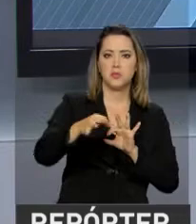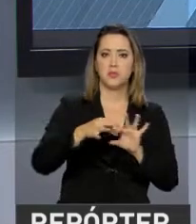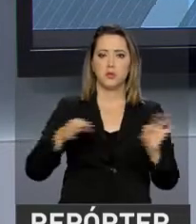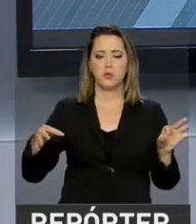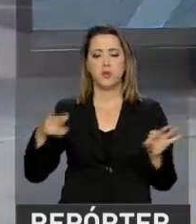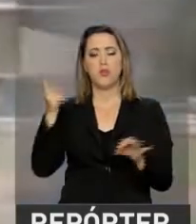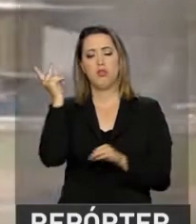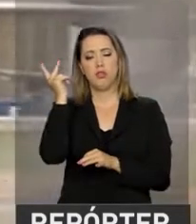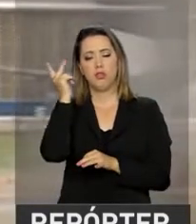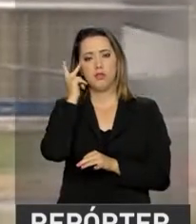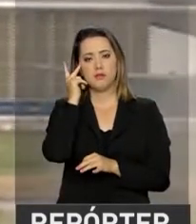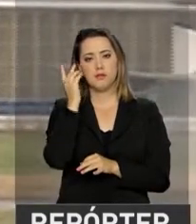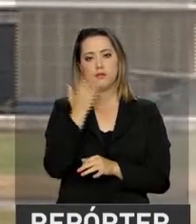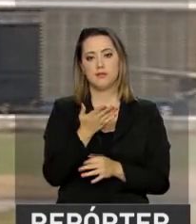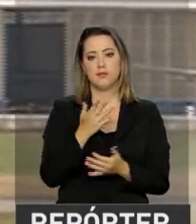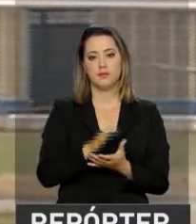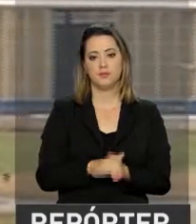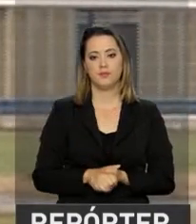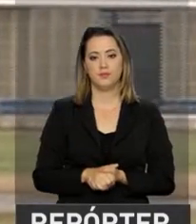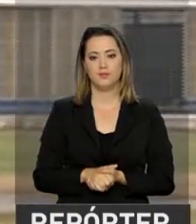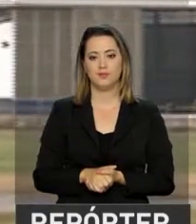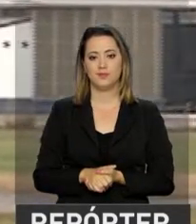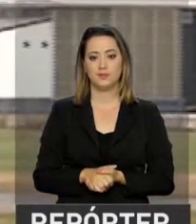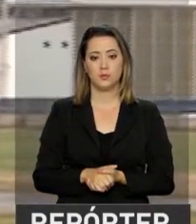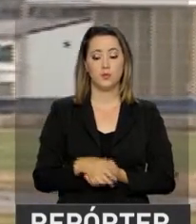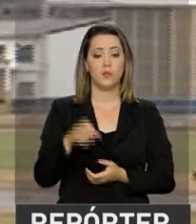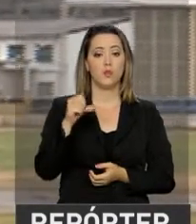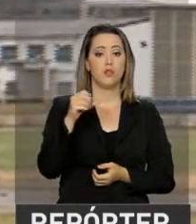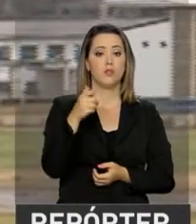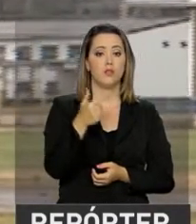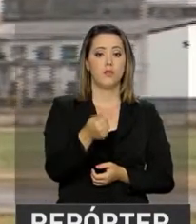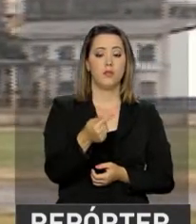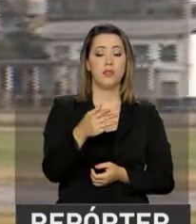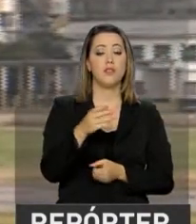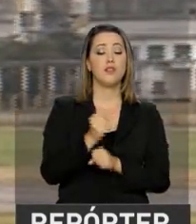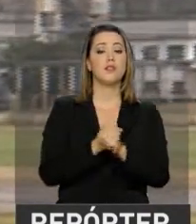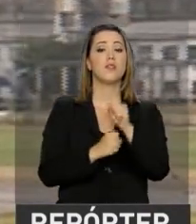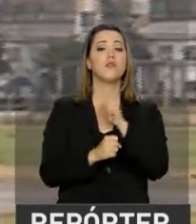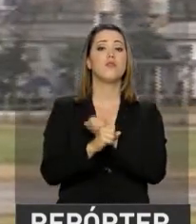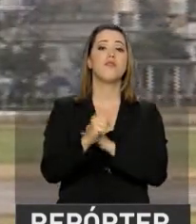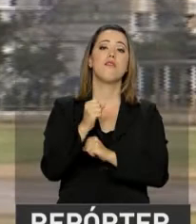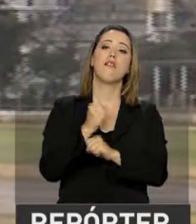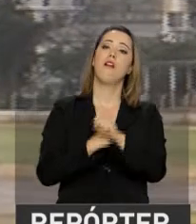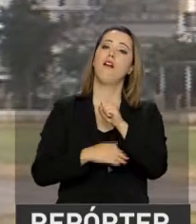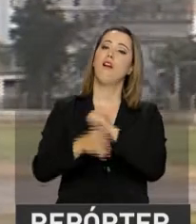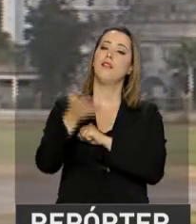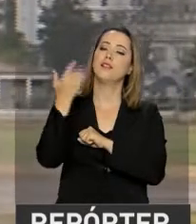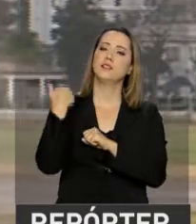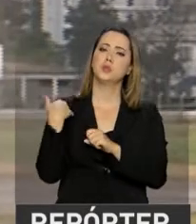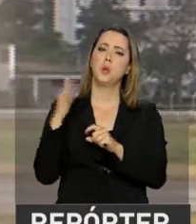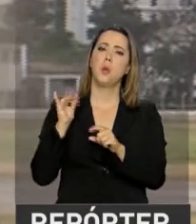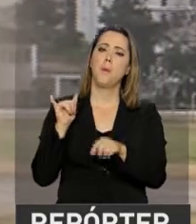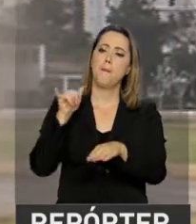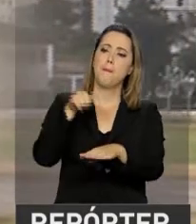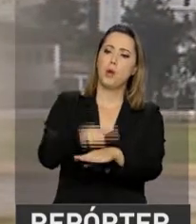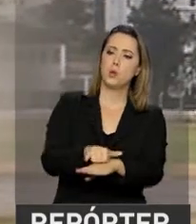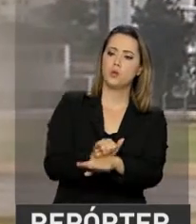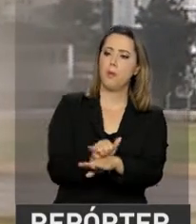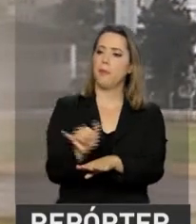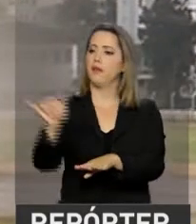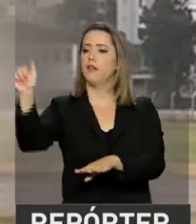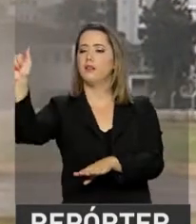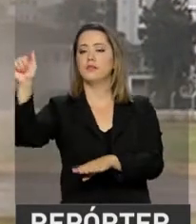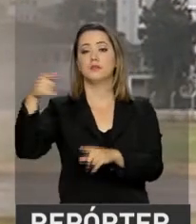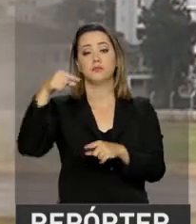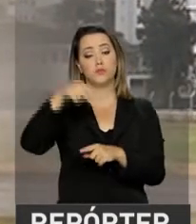cidade. Há 97 anos, pousos e decolagens de aviões e hoje principalmente helicópteros são as principais